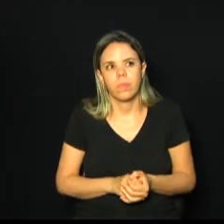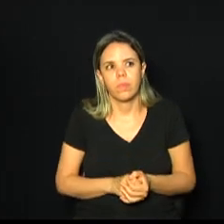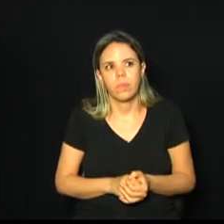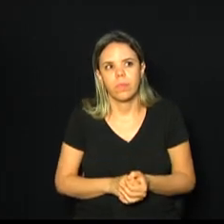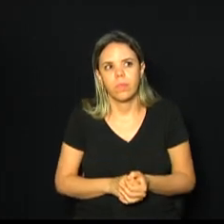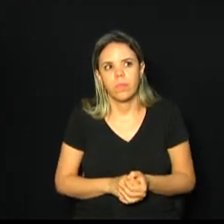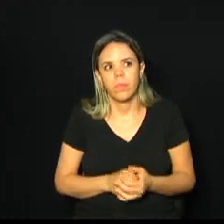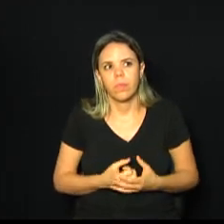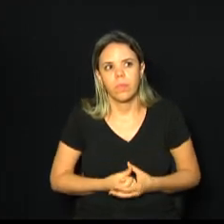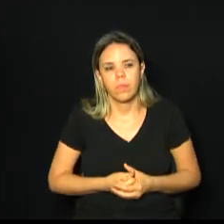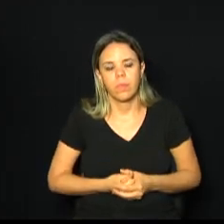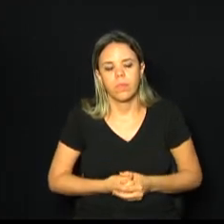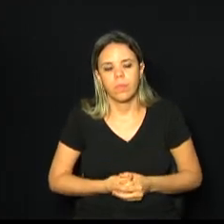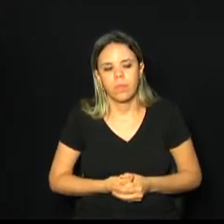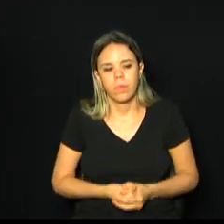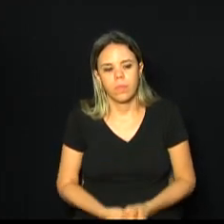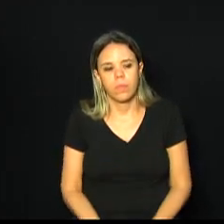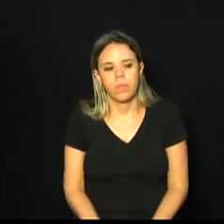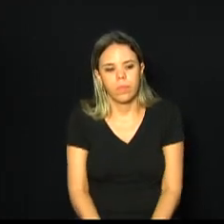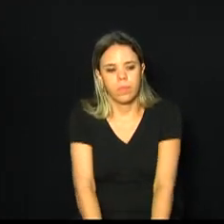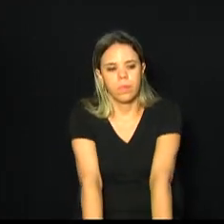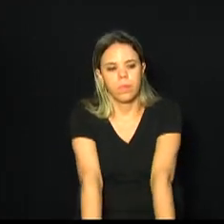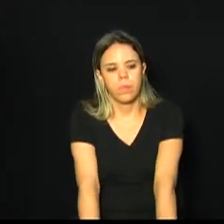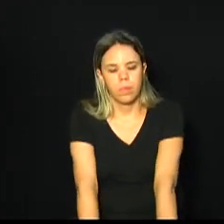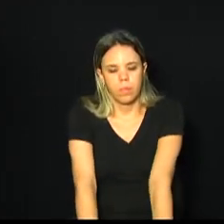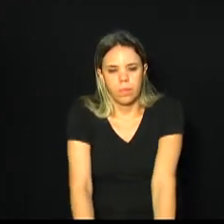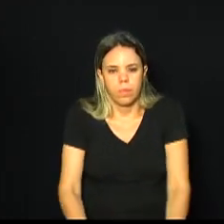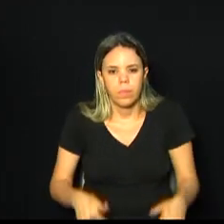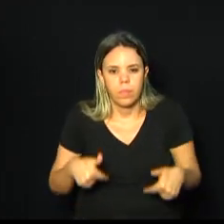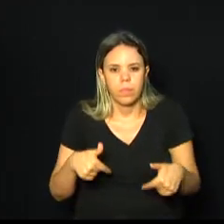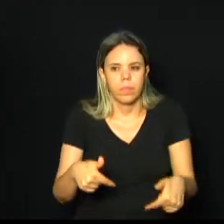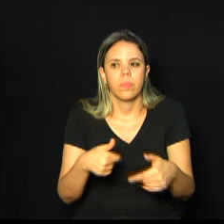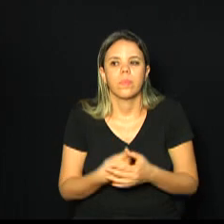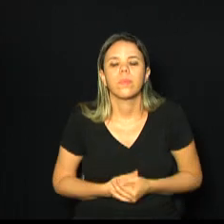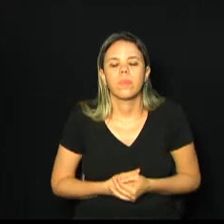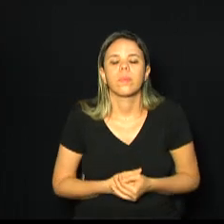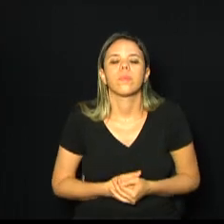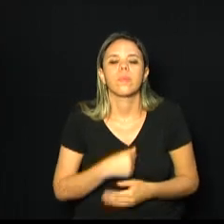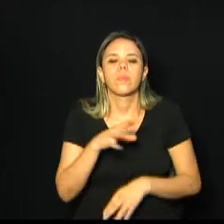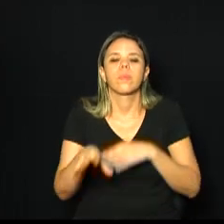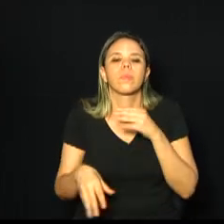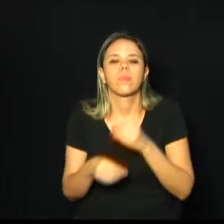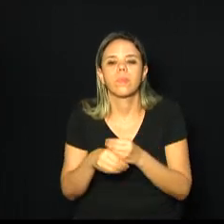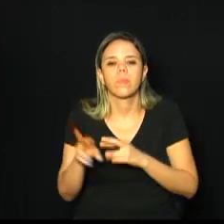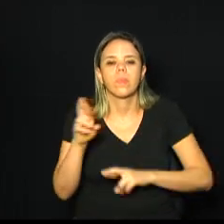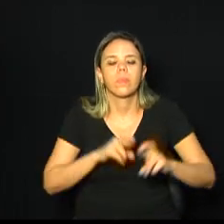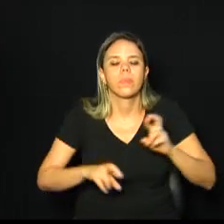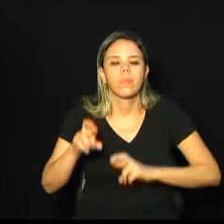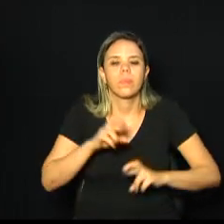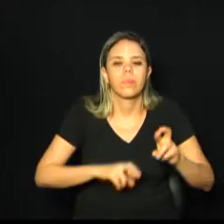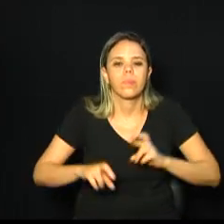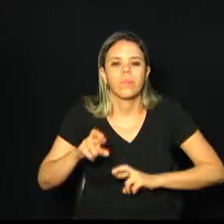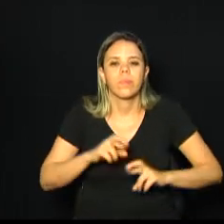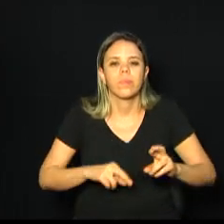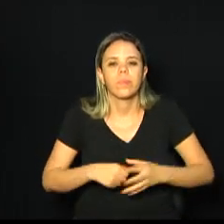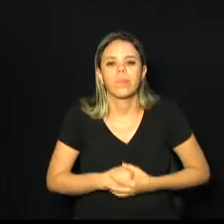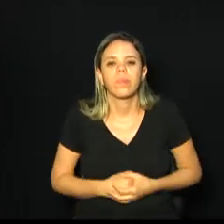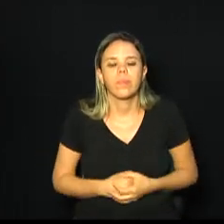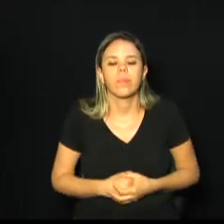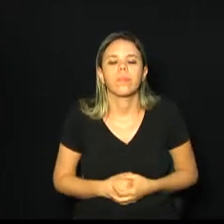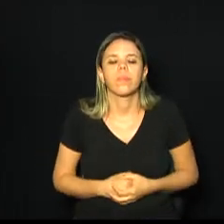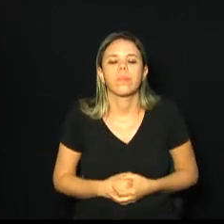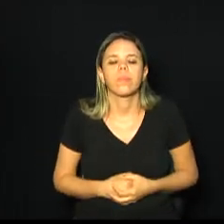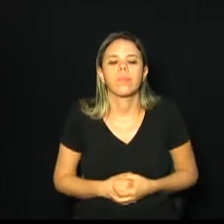Né? Com relação ao plano de ação, implementação e monitoramento, né,